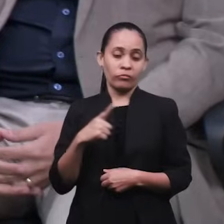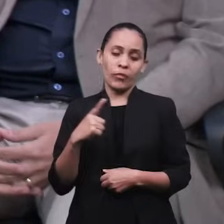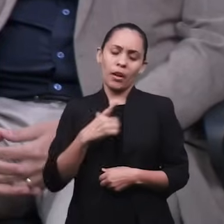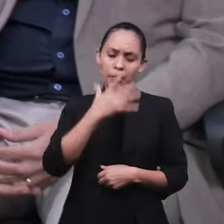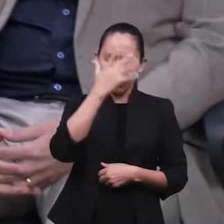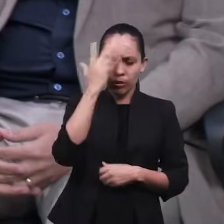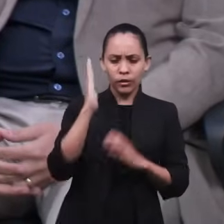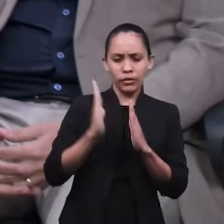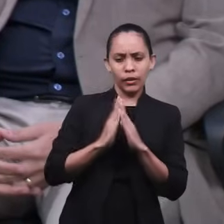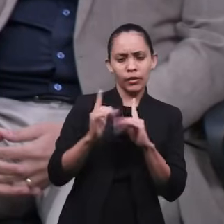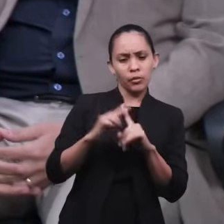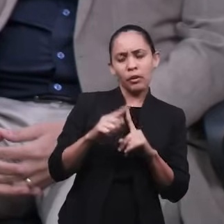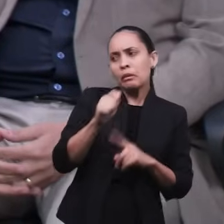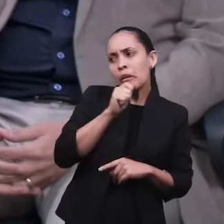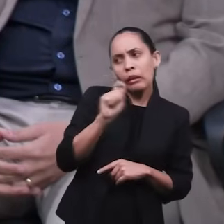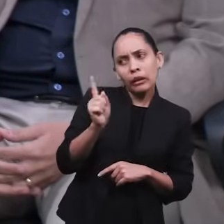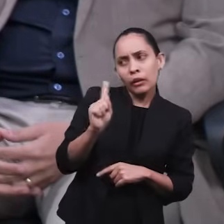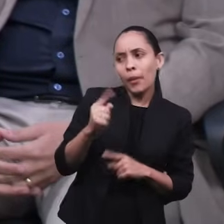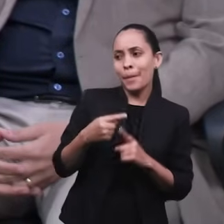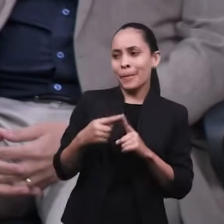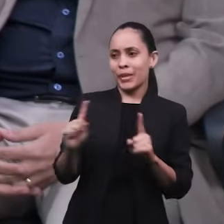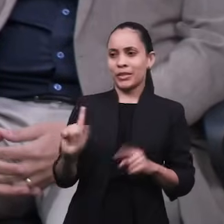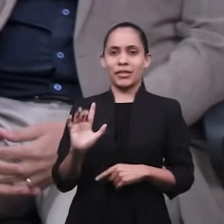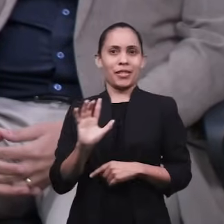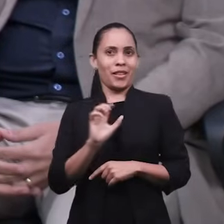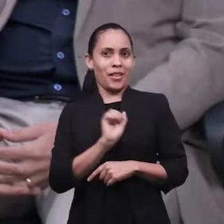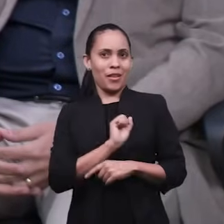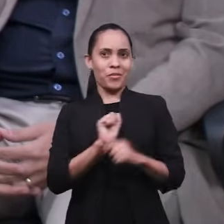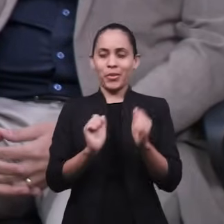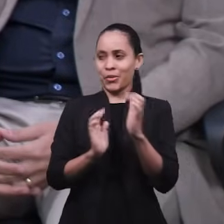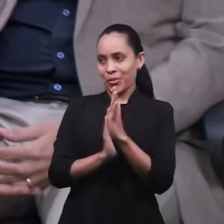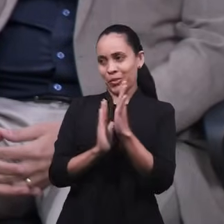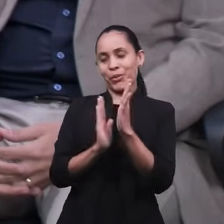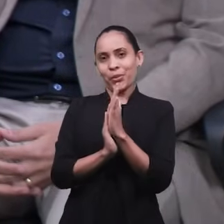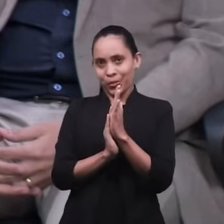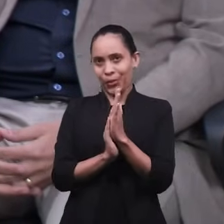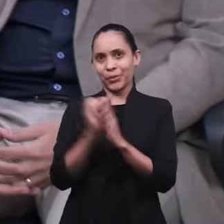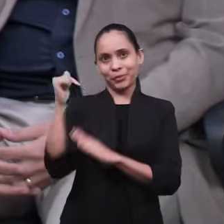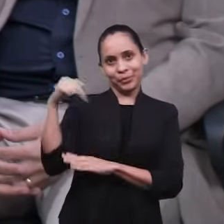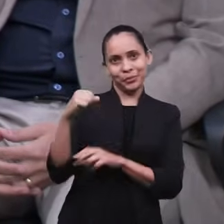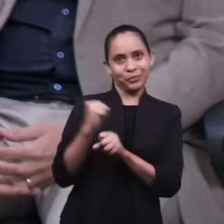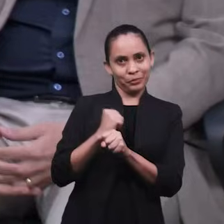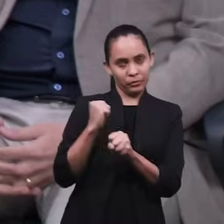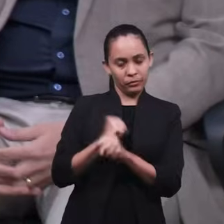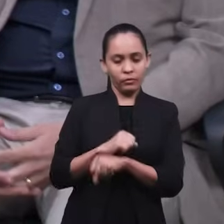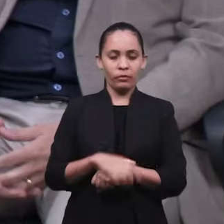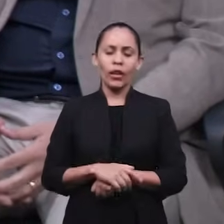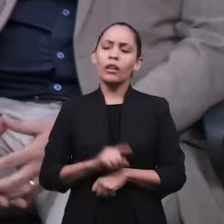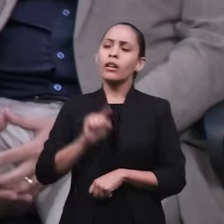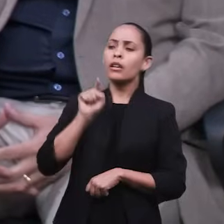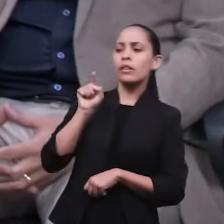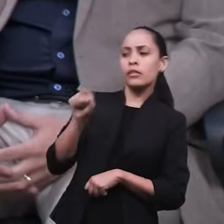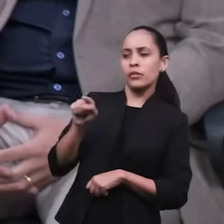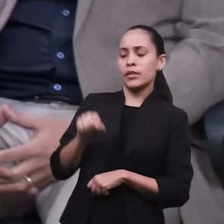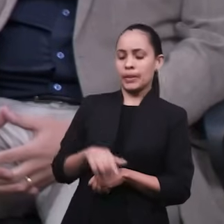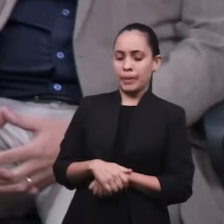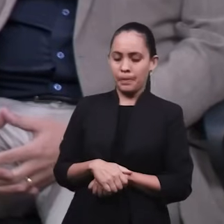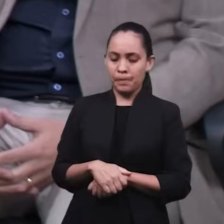a Igreja Cristã Maranata, mas eles amam o louvor nessa obra. E